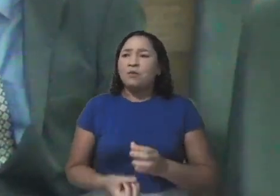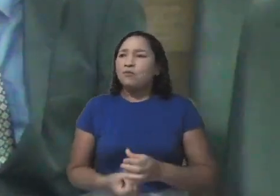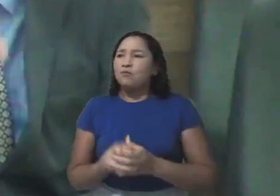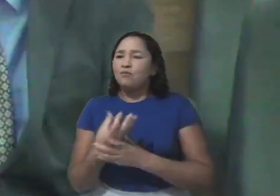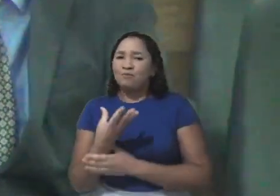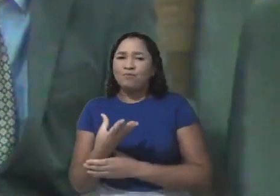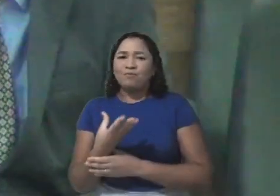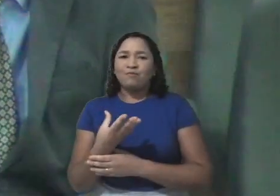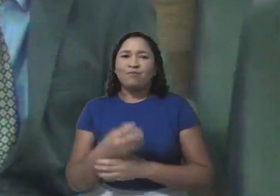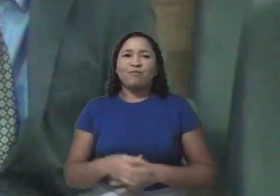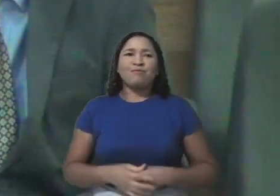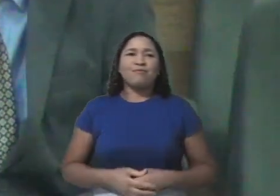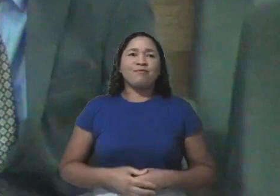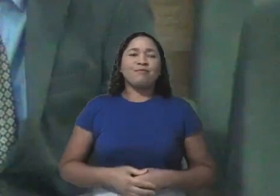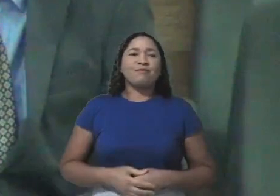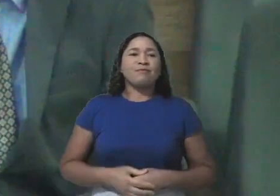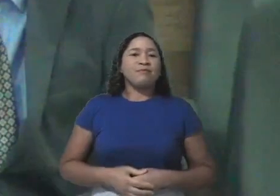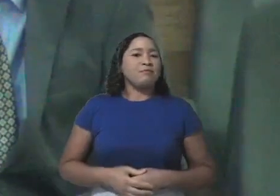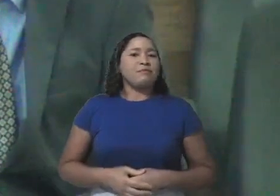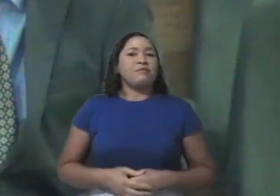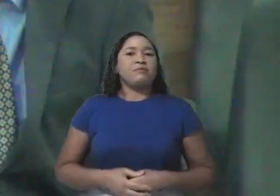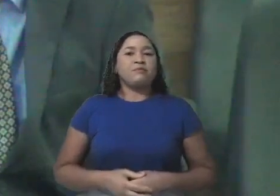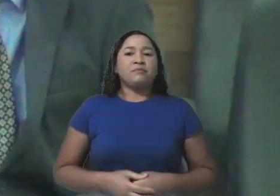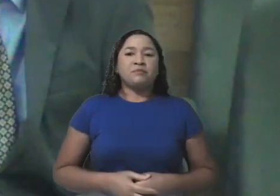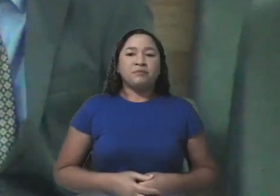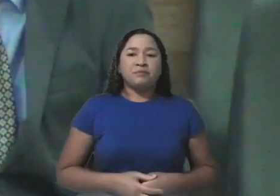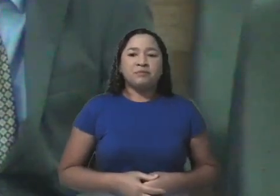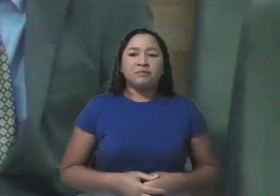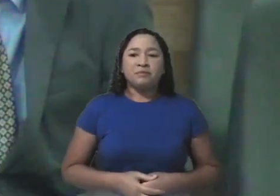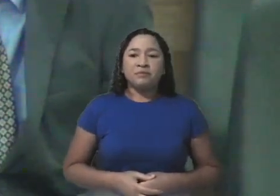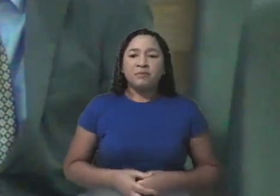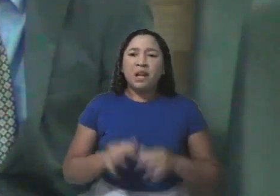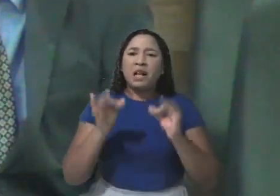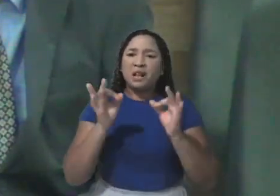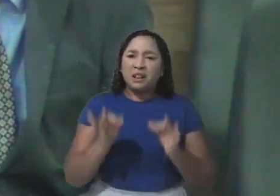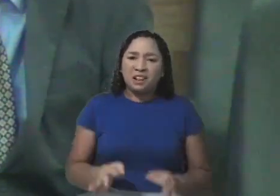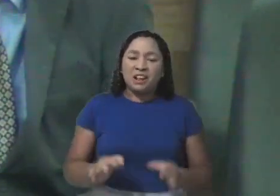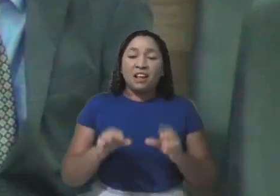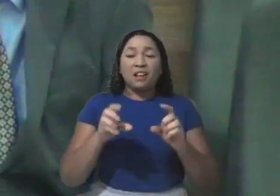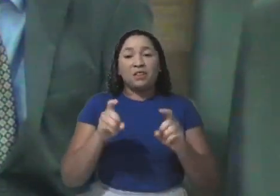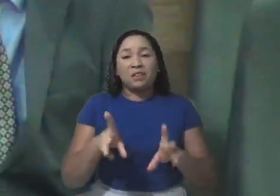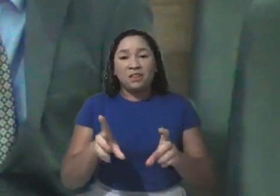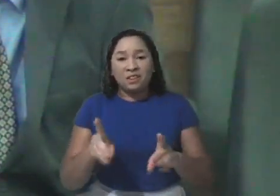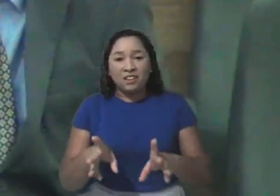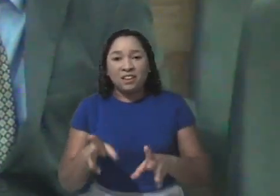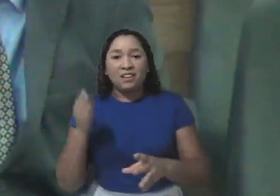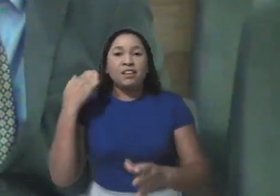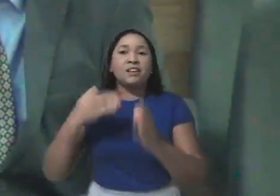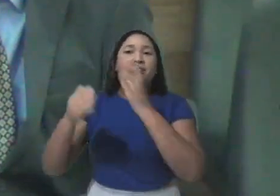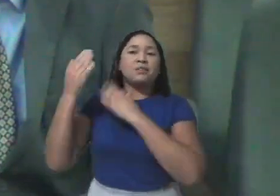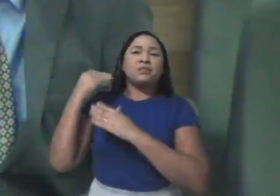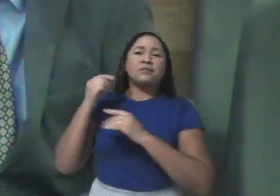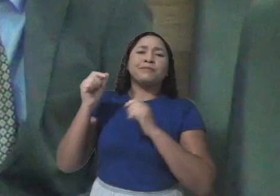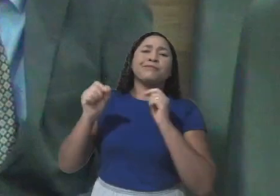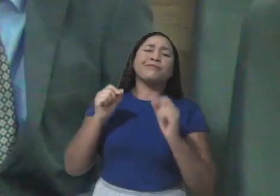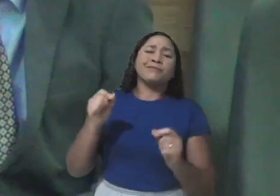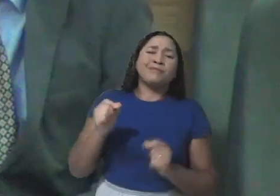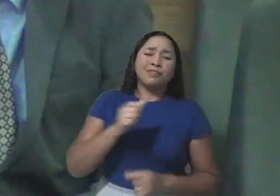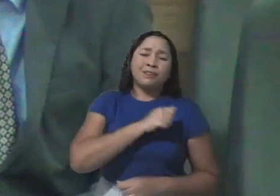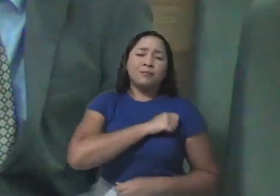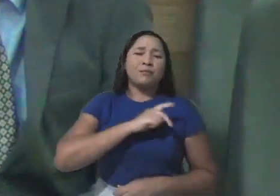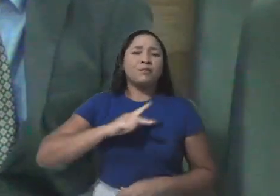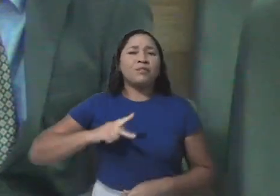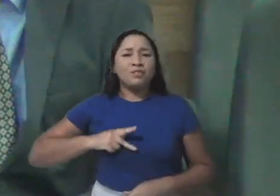O modelo de se reunir e se definir as doutrinas em um credo é dos tempos apostólicos, é da